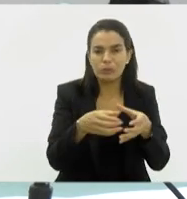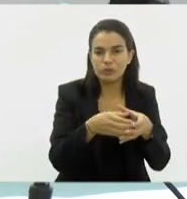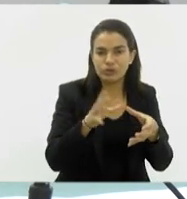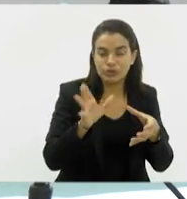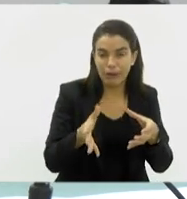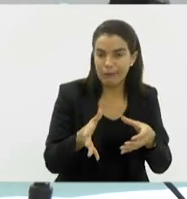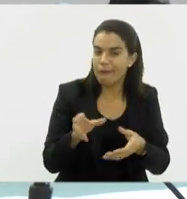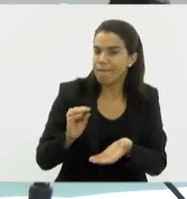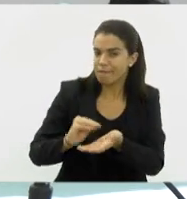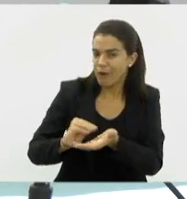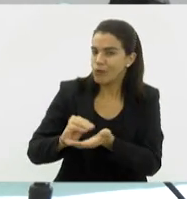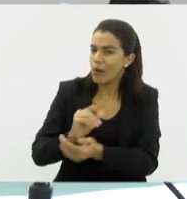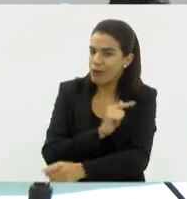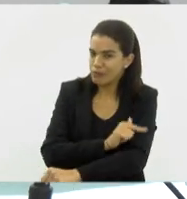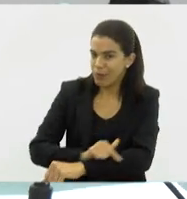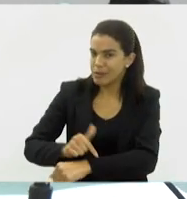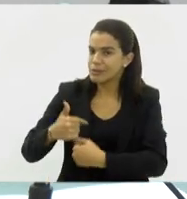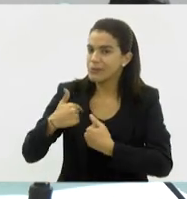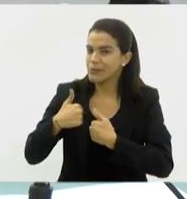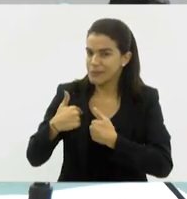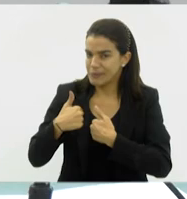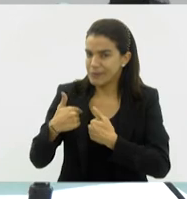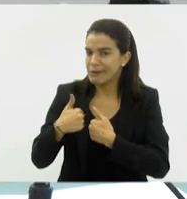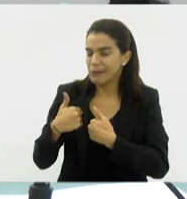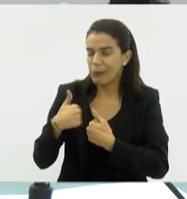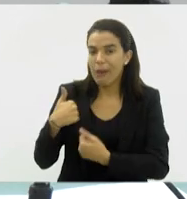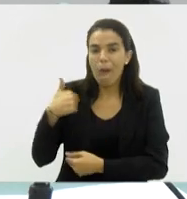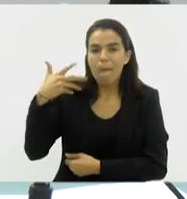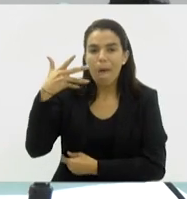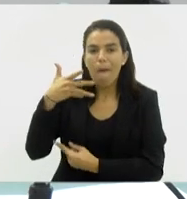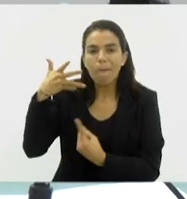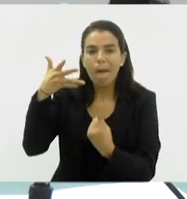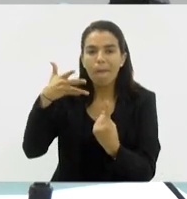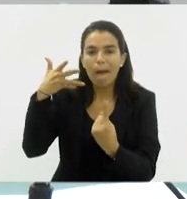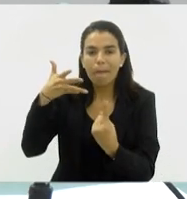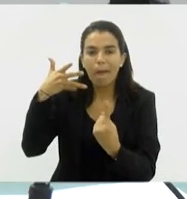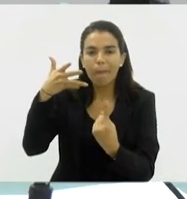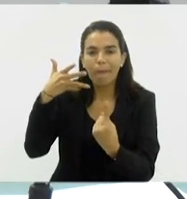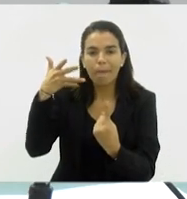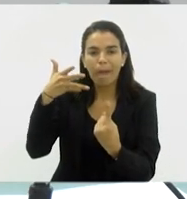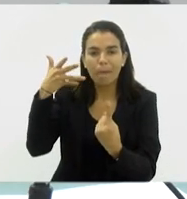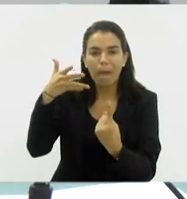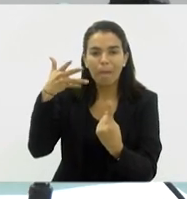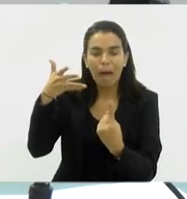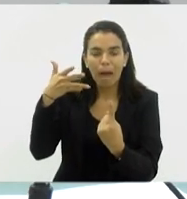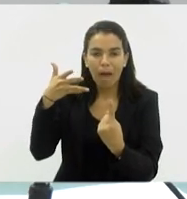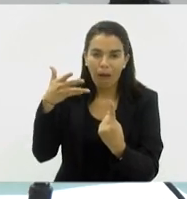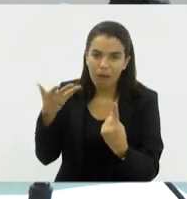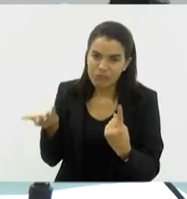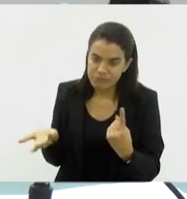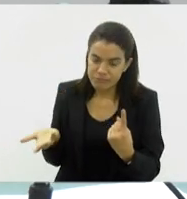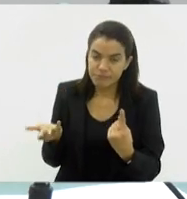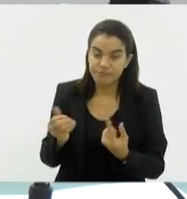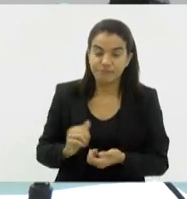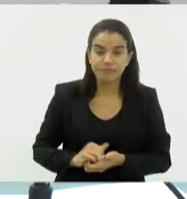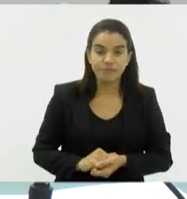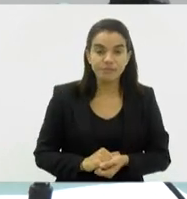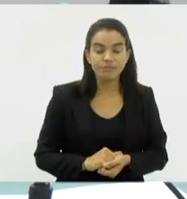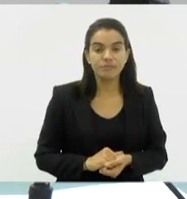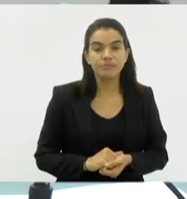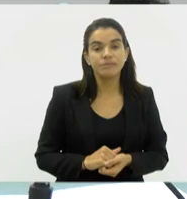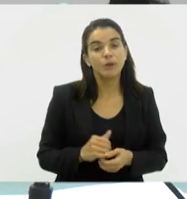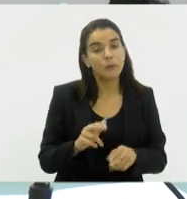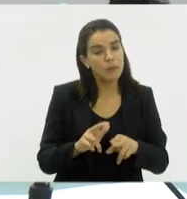repito cometeram uma indelicadeza ontem aou me deixar falando aqui só você eh atenta ao que eu estava conversando então por